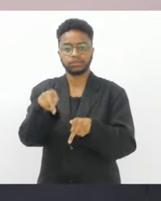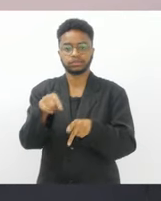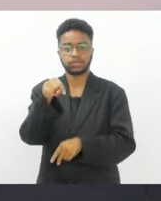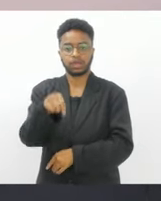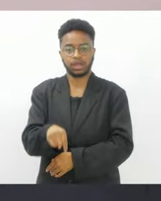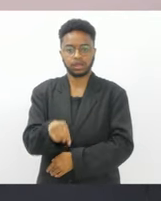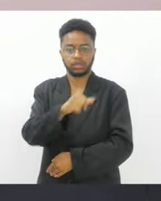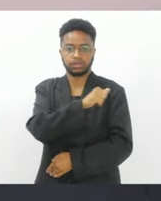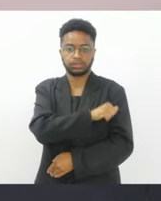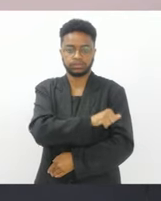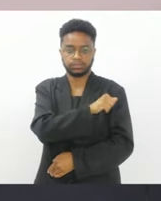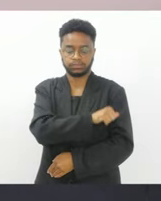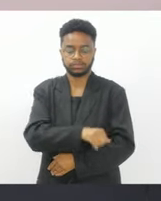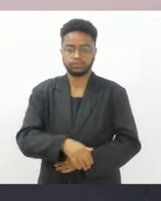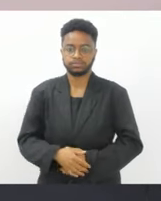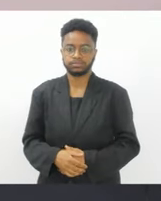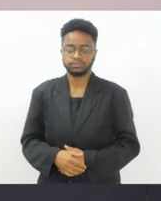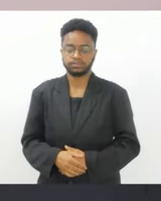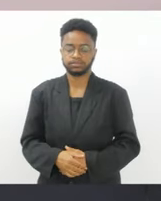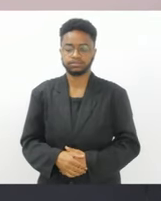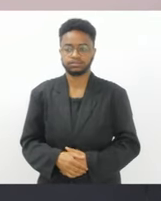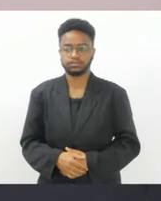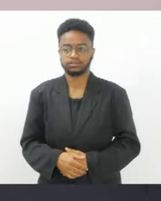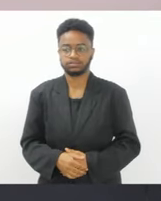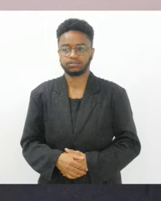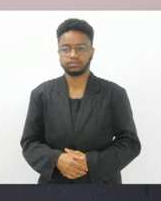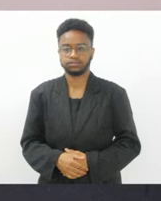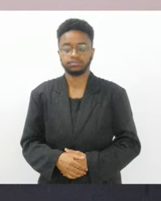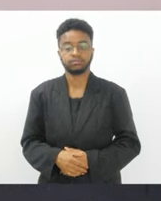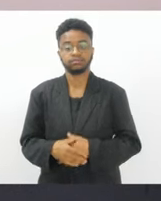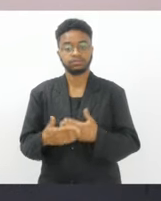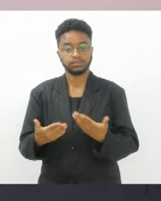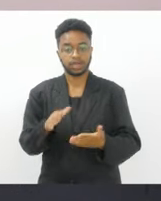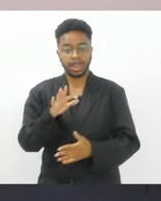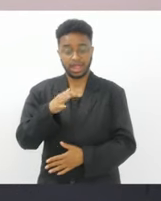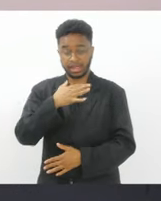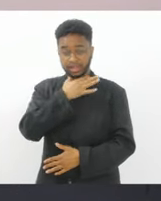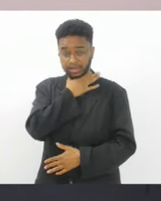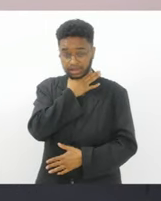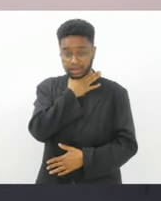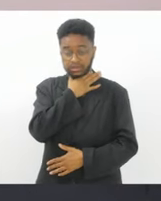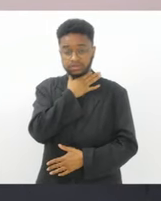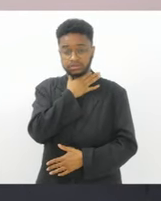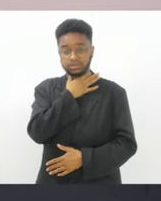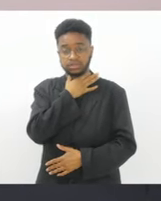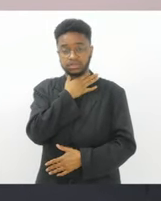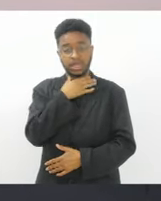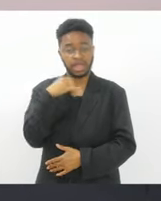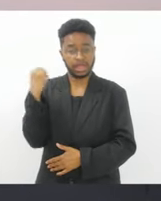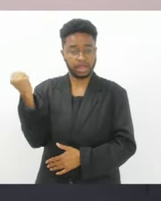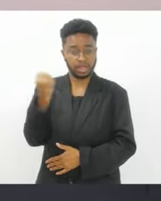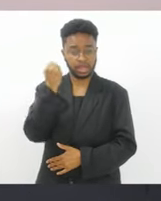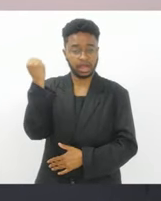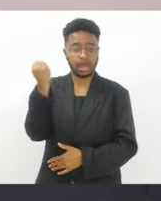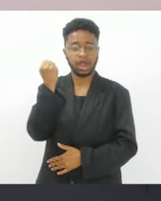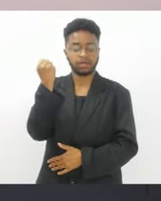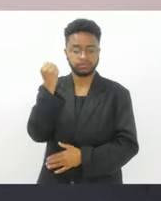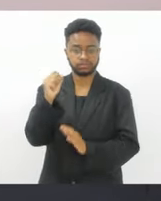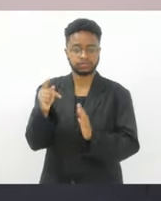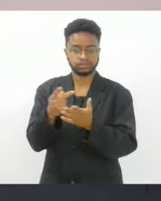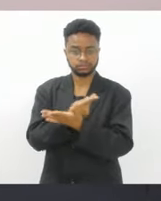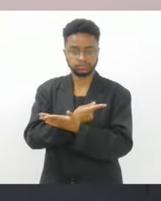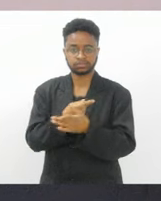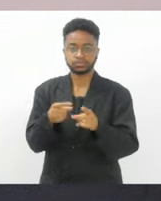região metropolitana. Essa crise está cada vez mais aguda